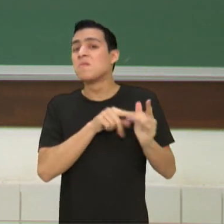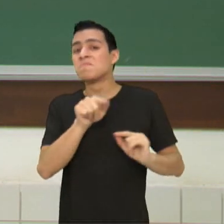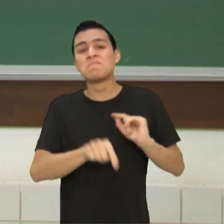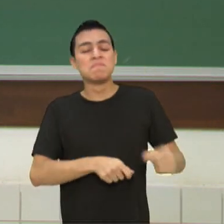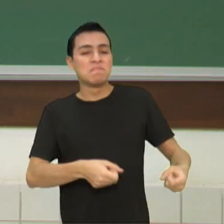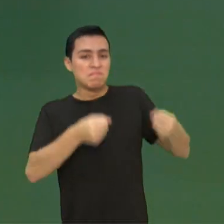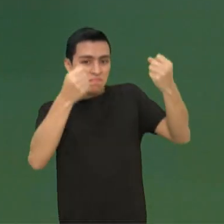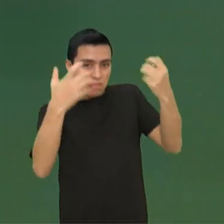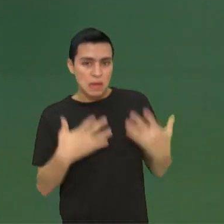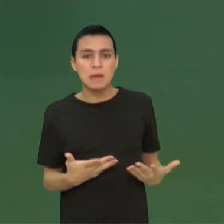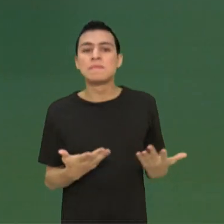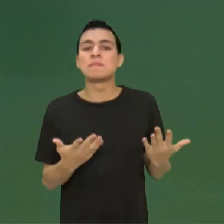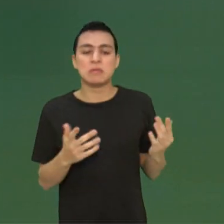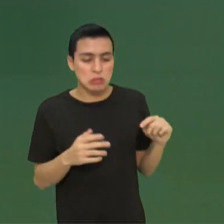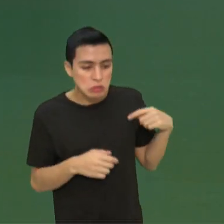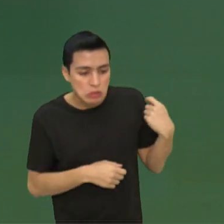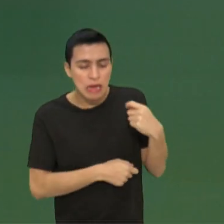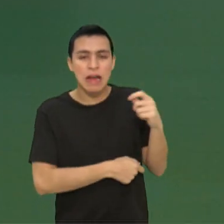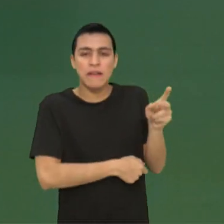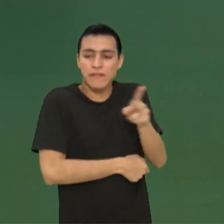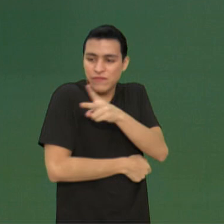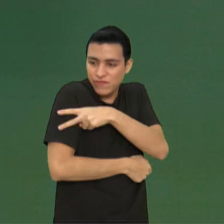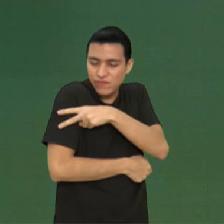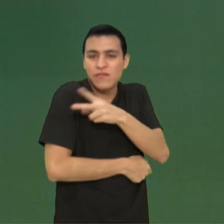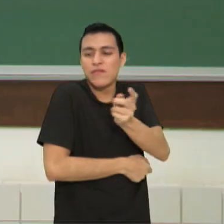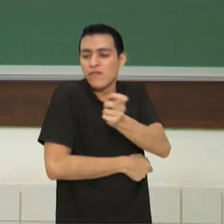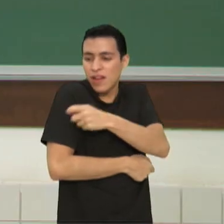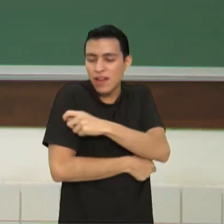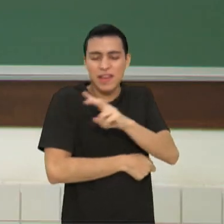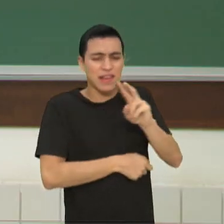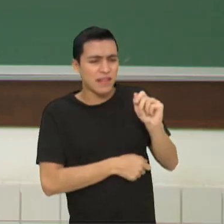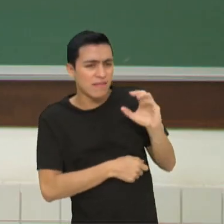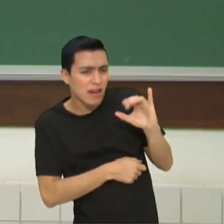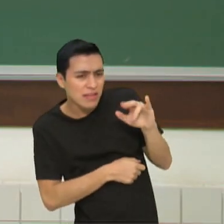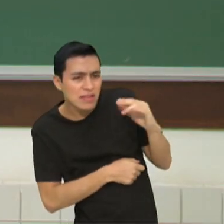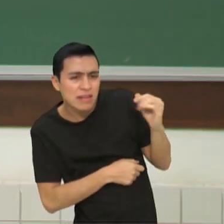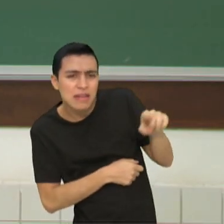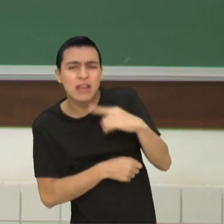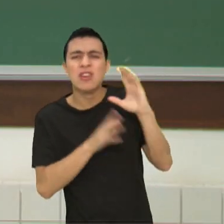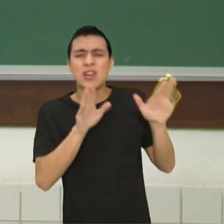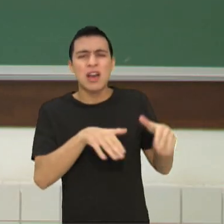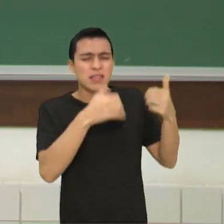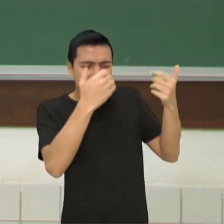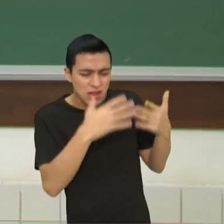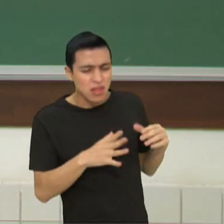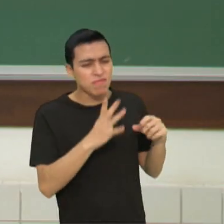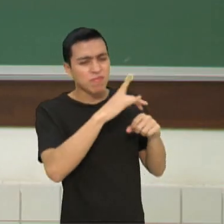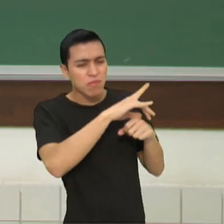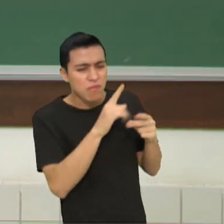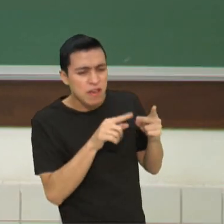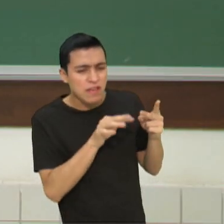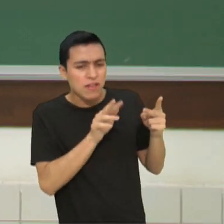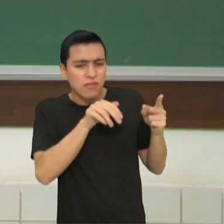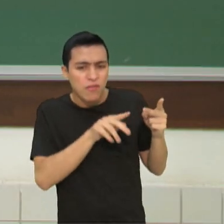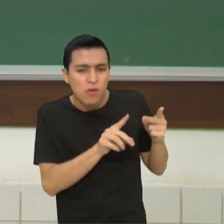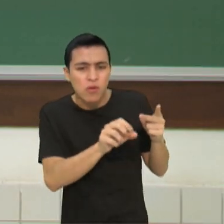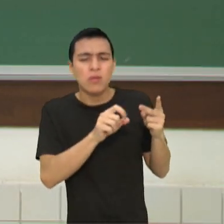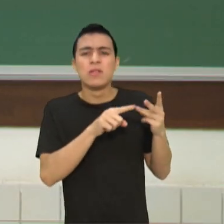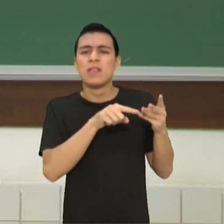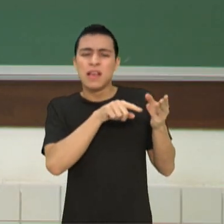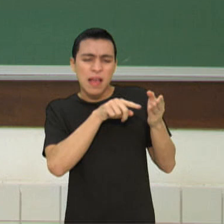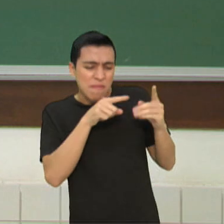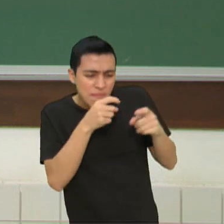hoje? Vacinação. Falamos sobre tantas doenças, fungos, bactérias,